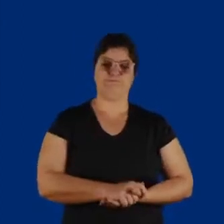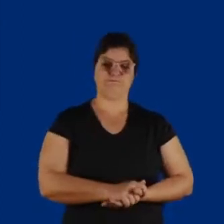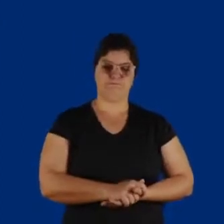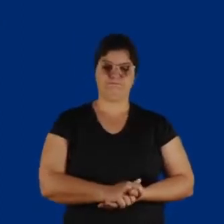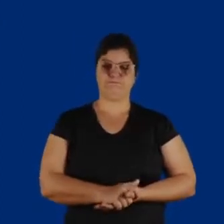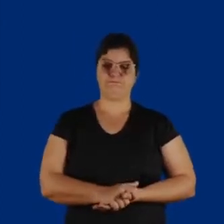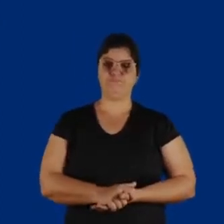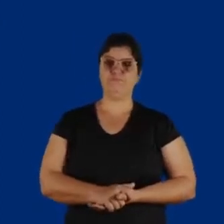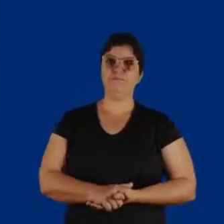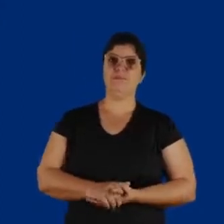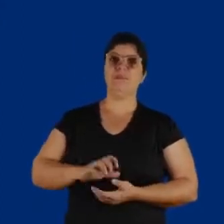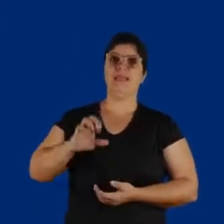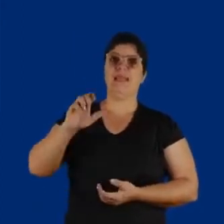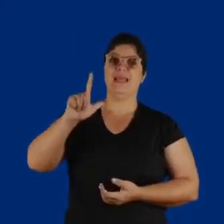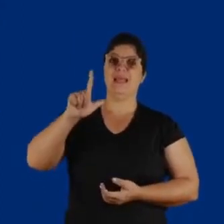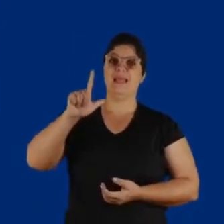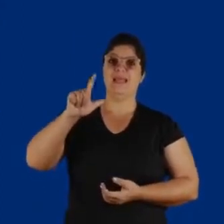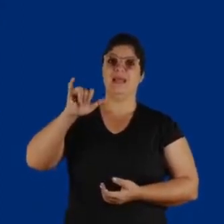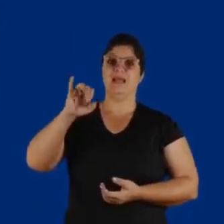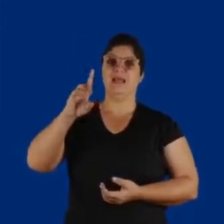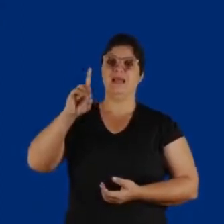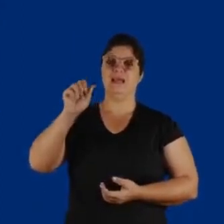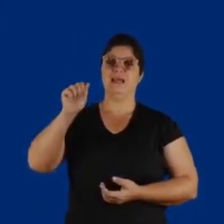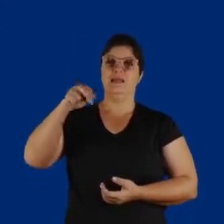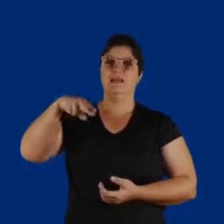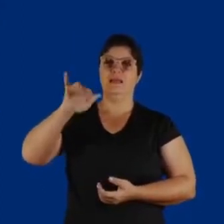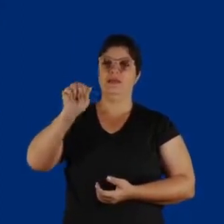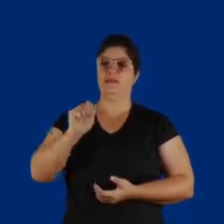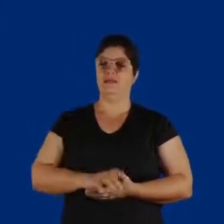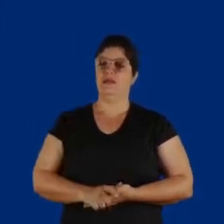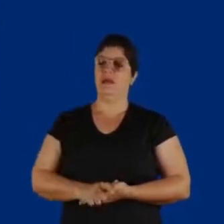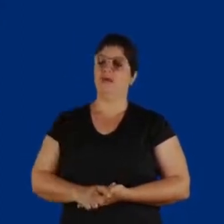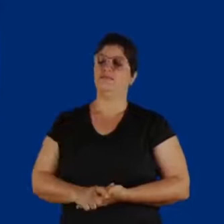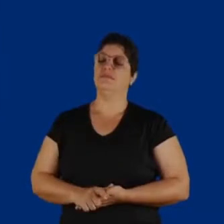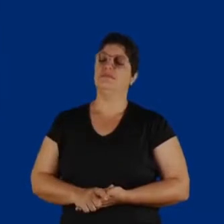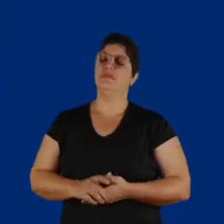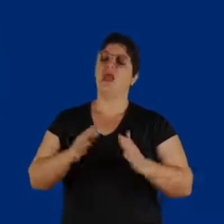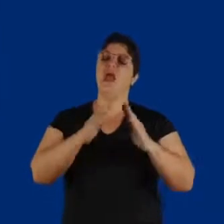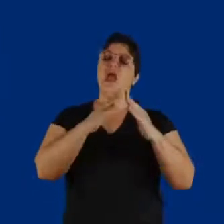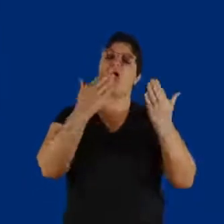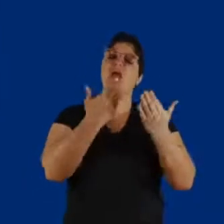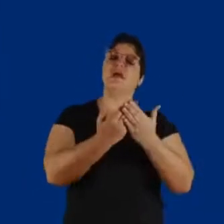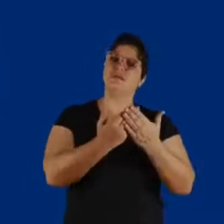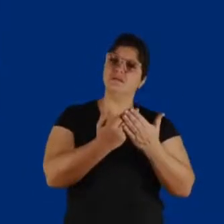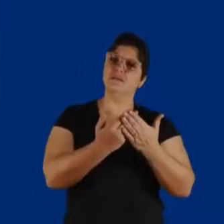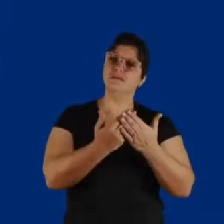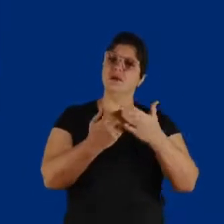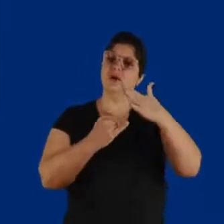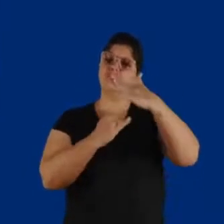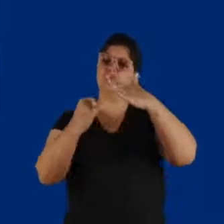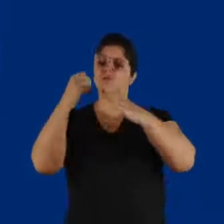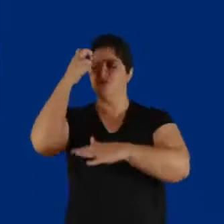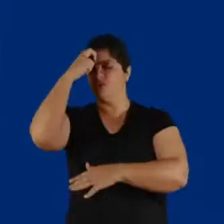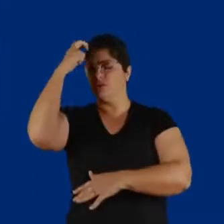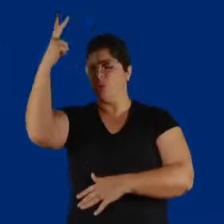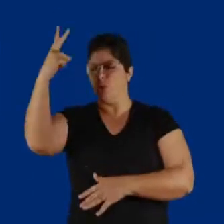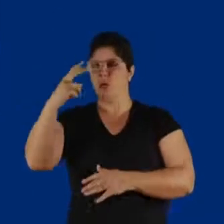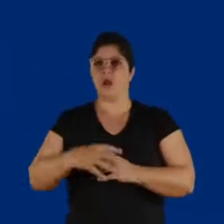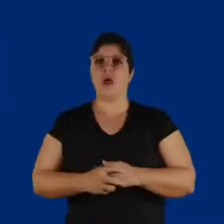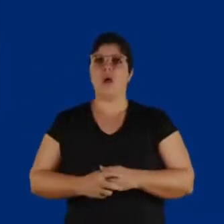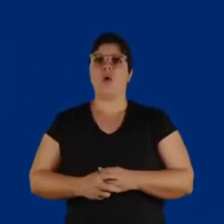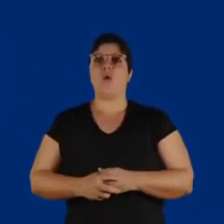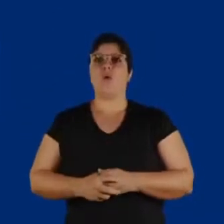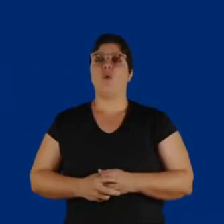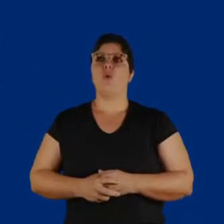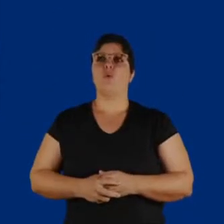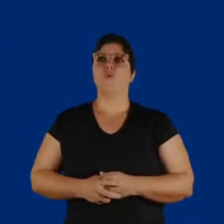da Elidânia Alexandrino. Ela diz: tanto as escolas como as instituições culturais deveriam